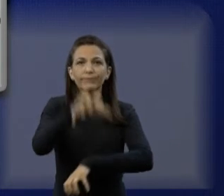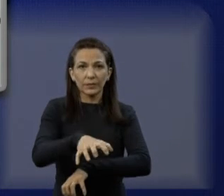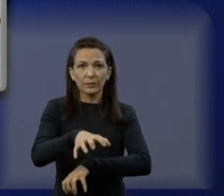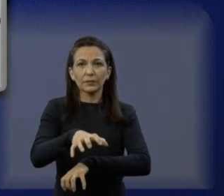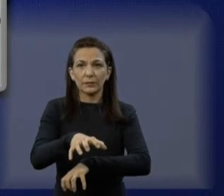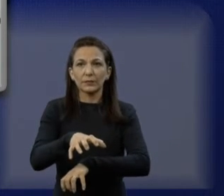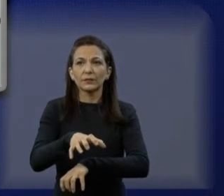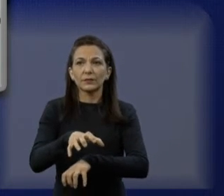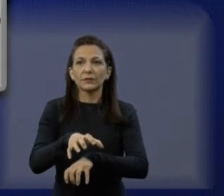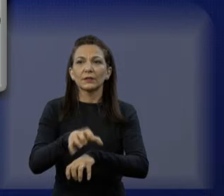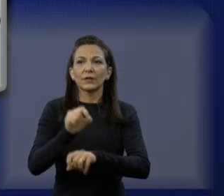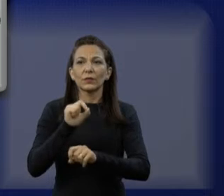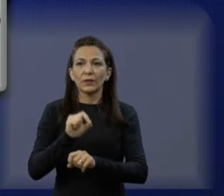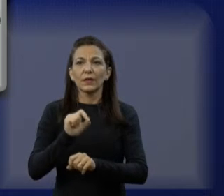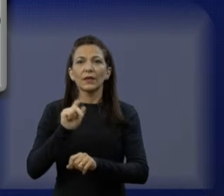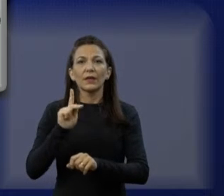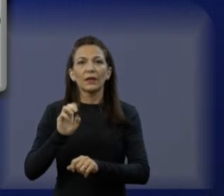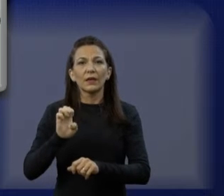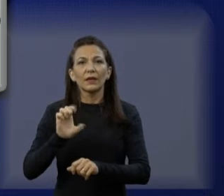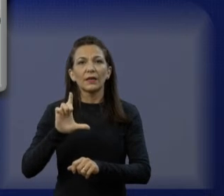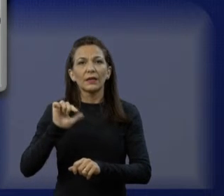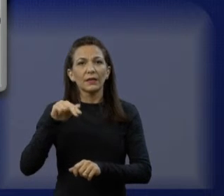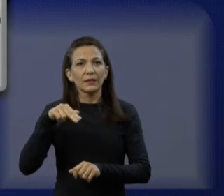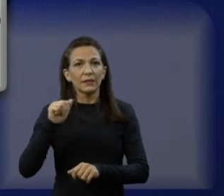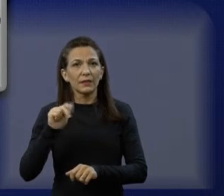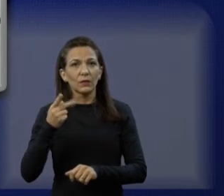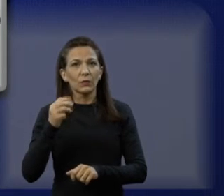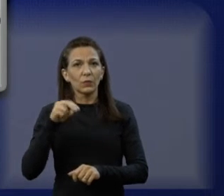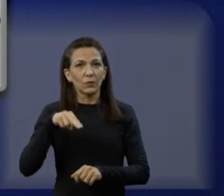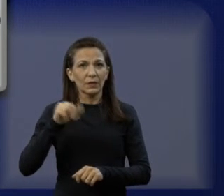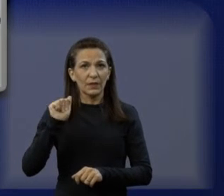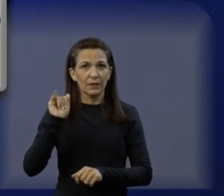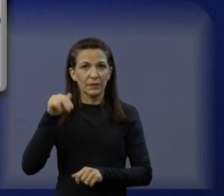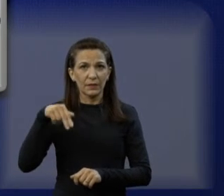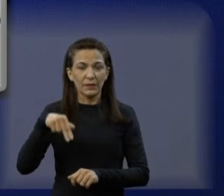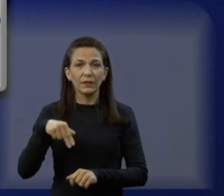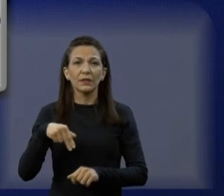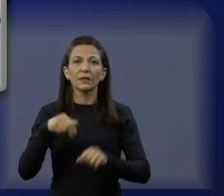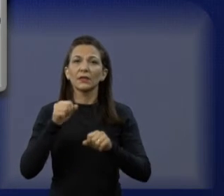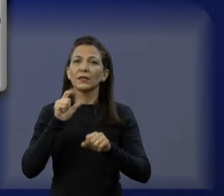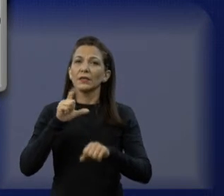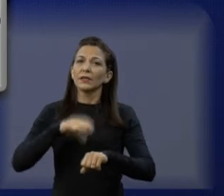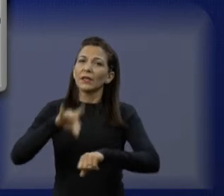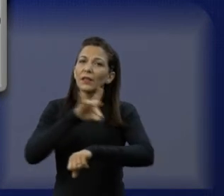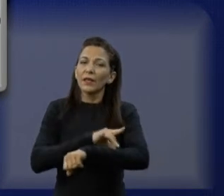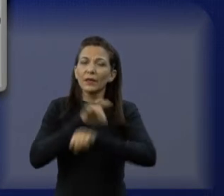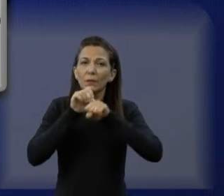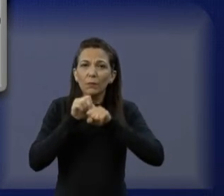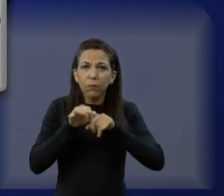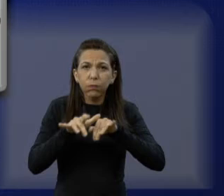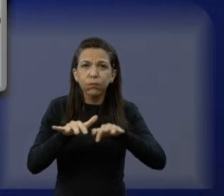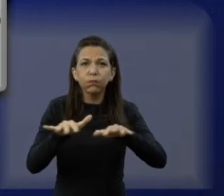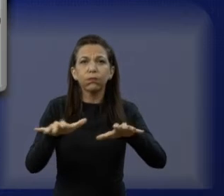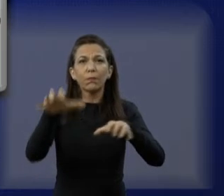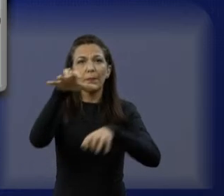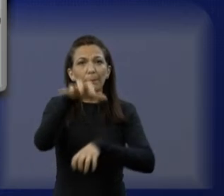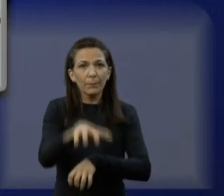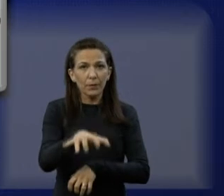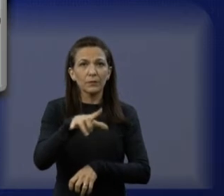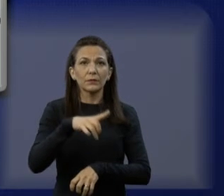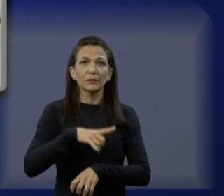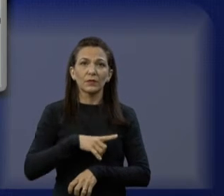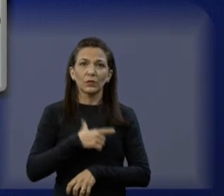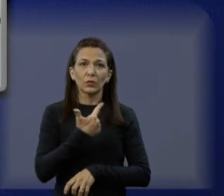cidade on Eliana naím afirma cara a venda nova epidemia de dengue eu quero aqui Lembrar para você que está nos ouvindo